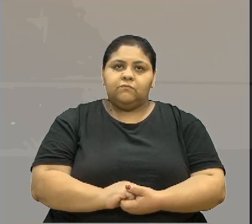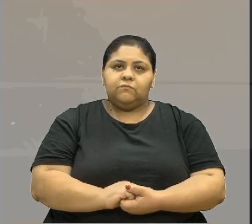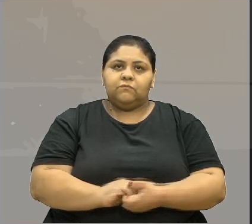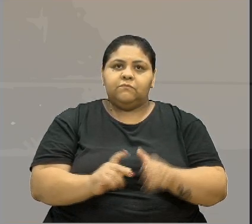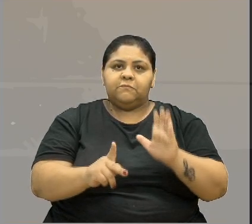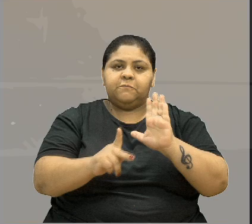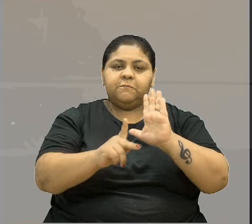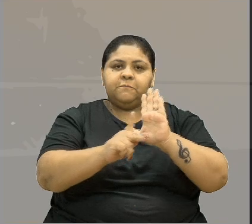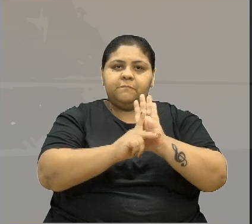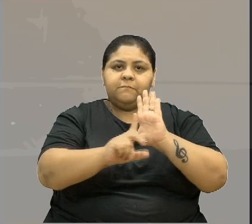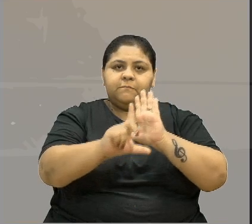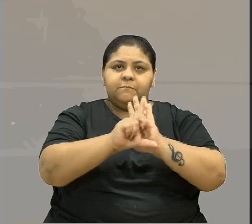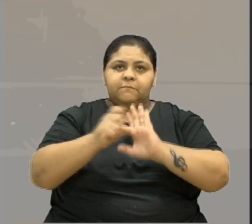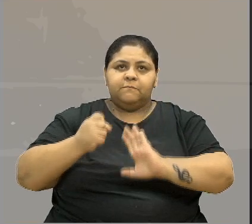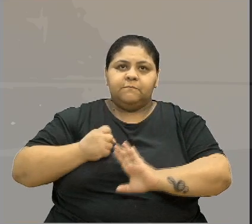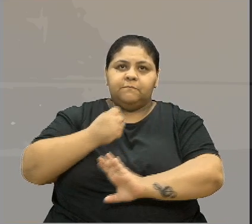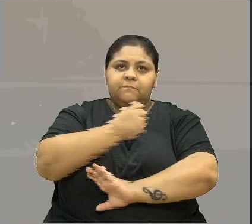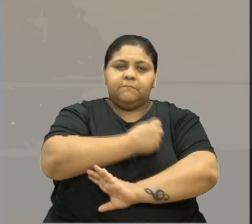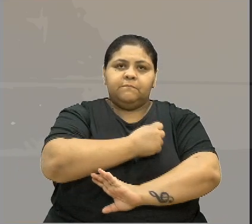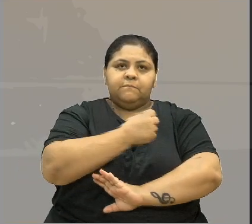O projeto de lei número